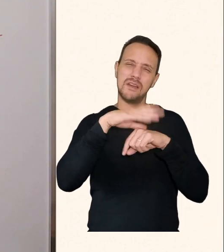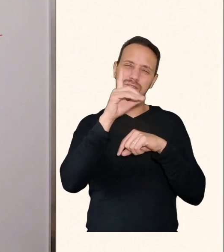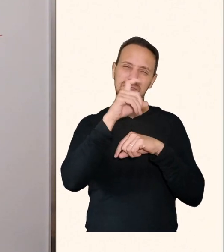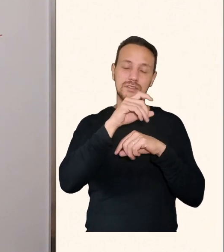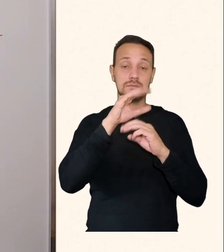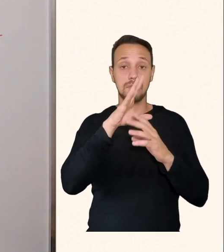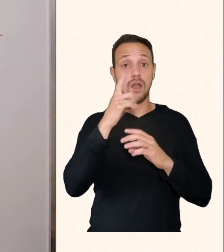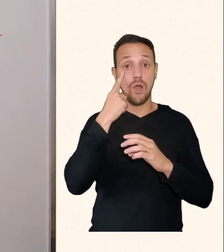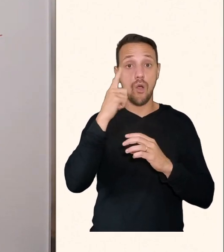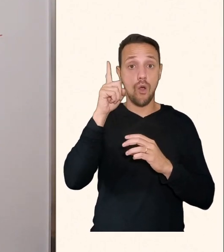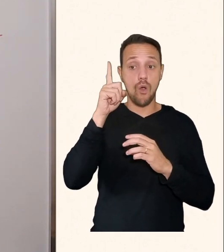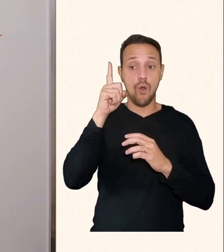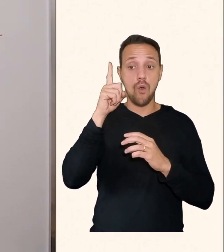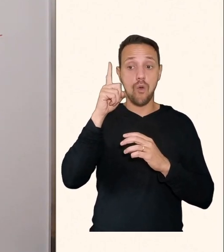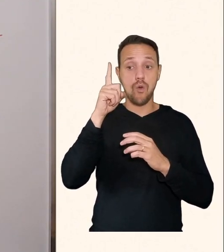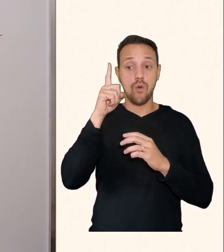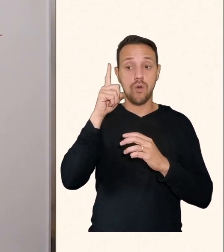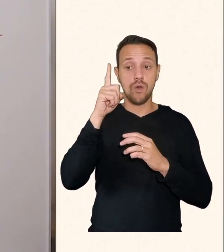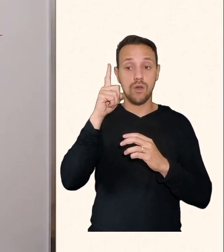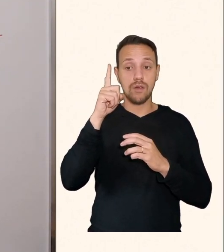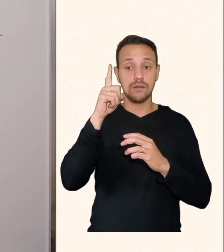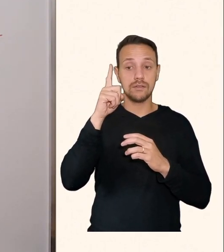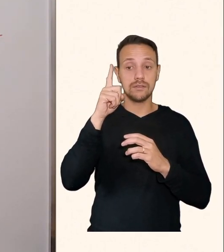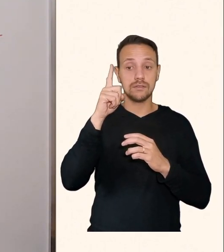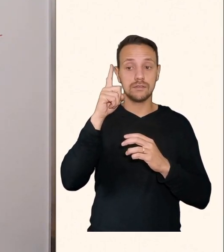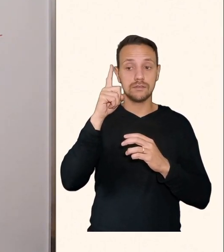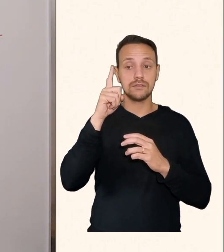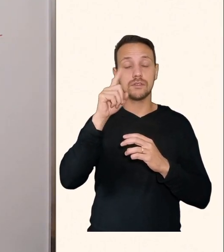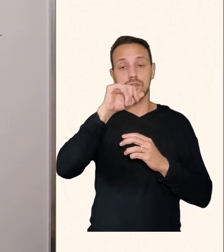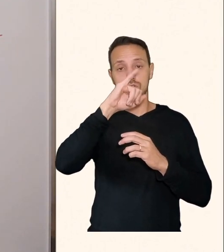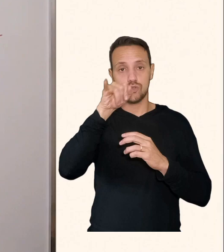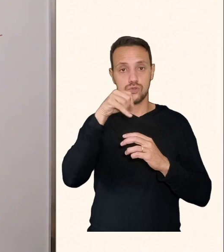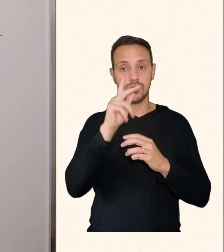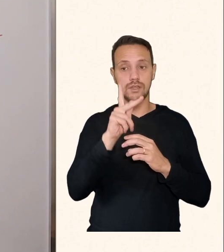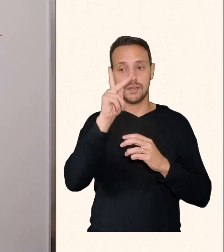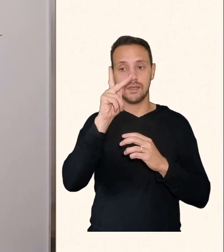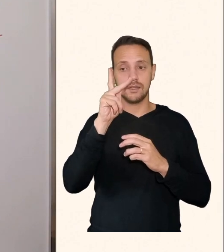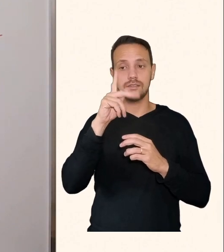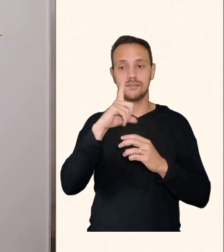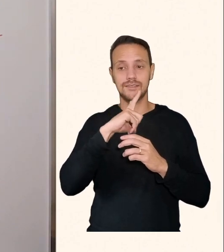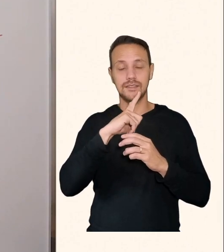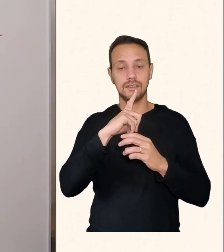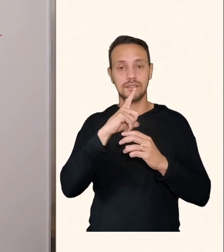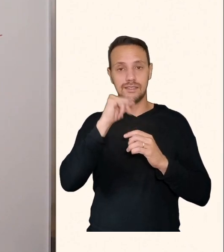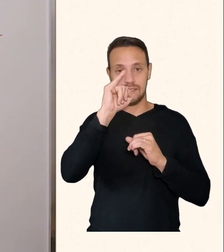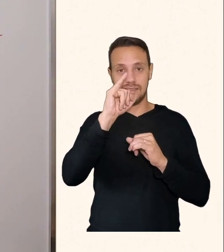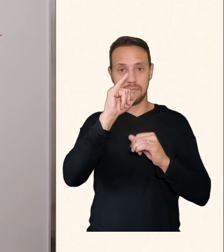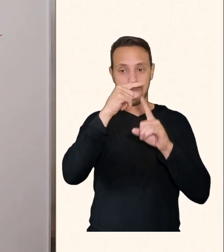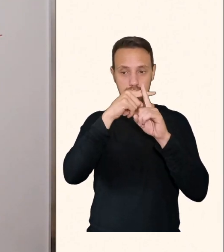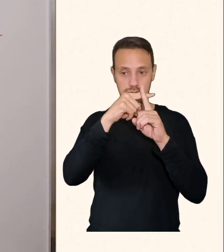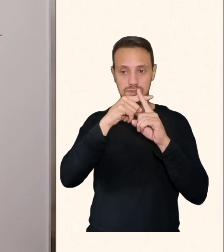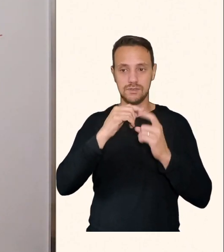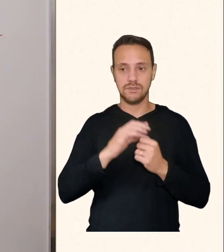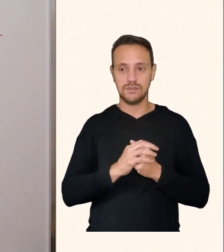positivo. J vetor K, dá I positivo. E no sentido inverso, dá negativo.